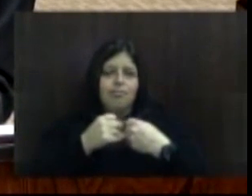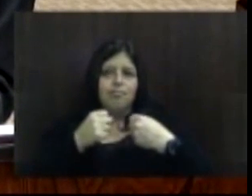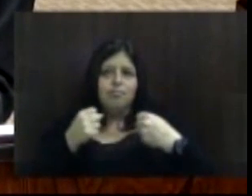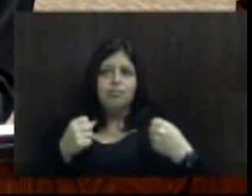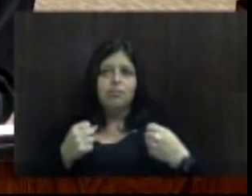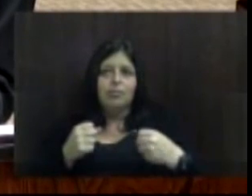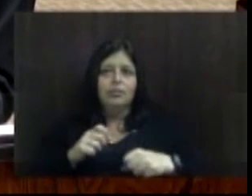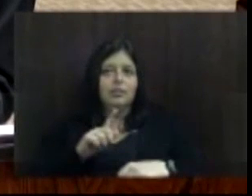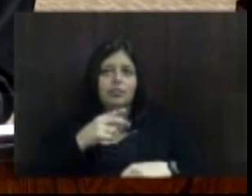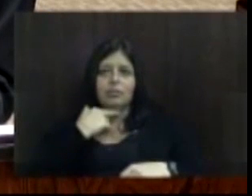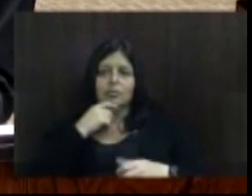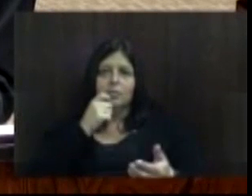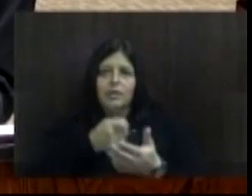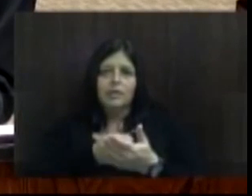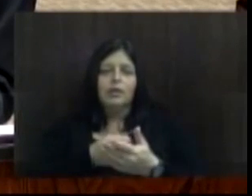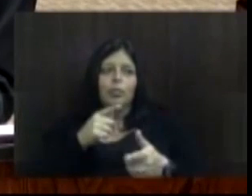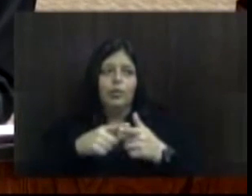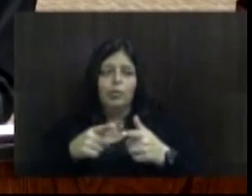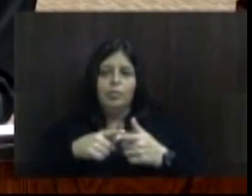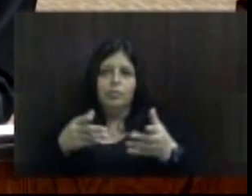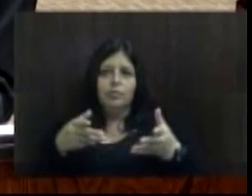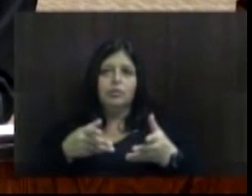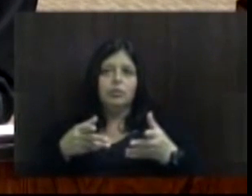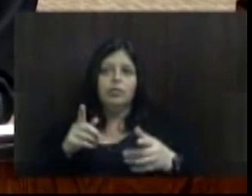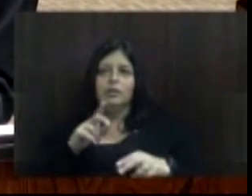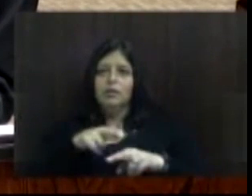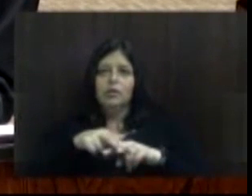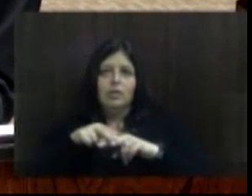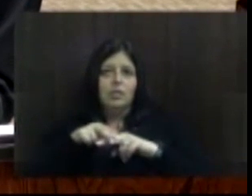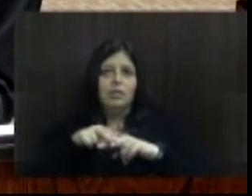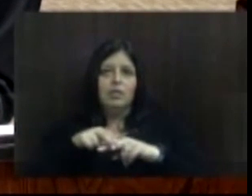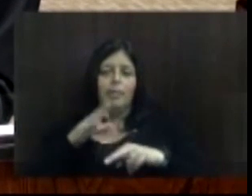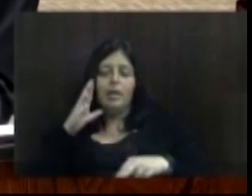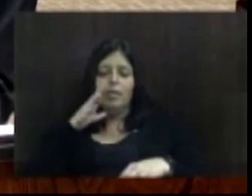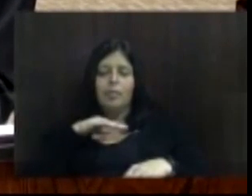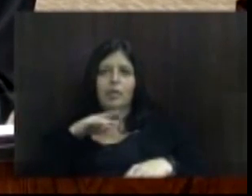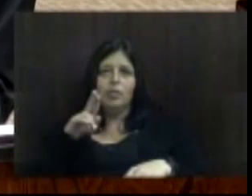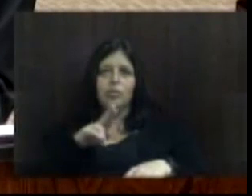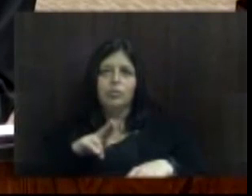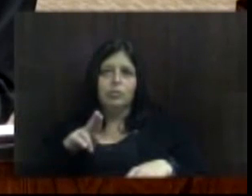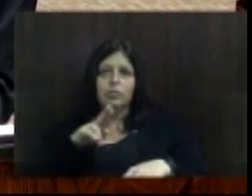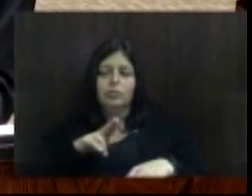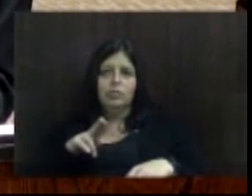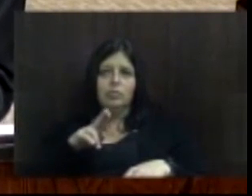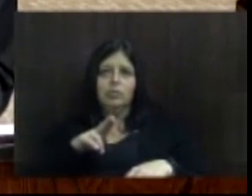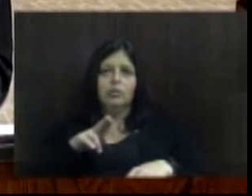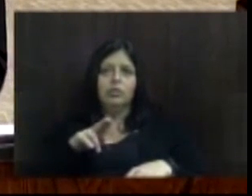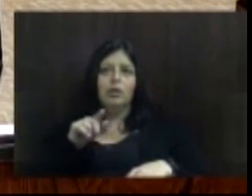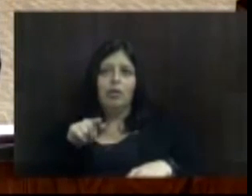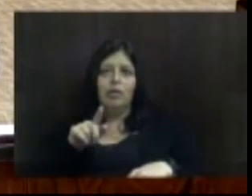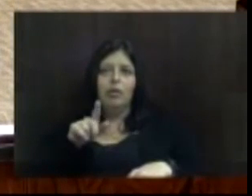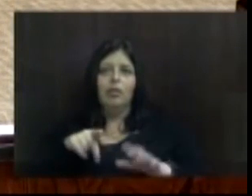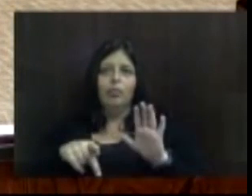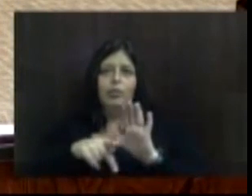impagável a crise atual não foi causada pela má aplicação desses preceitos ela